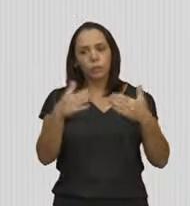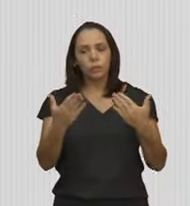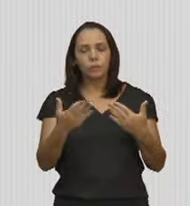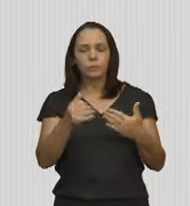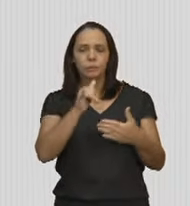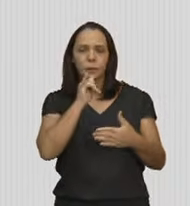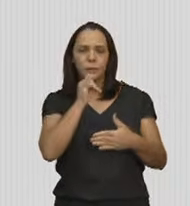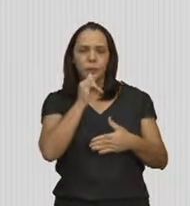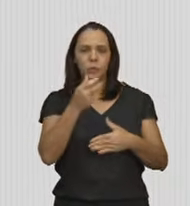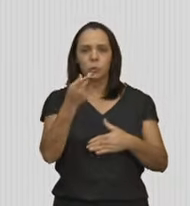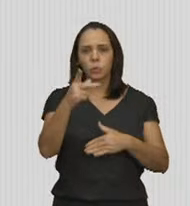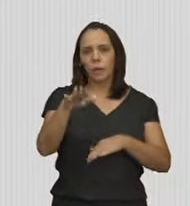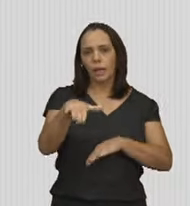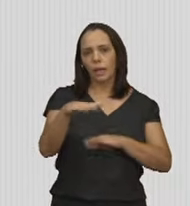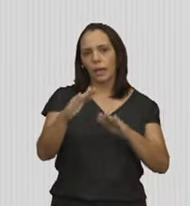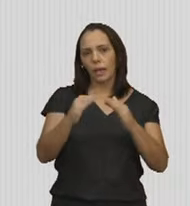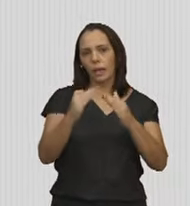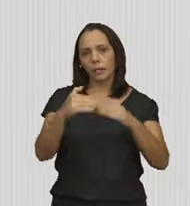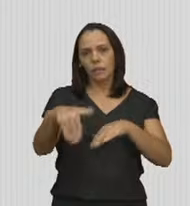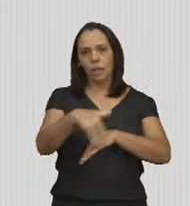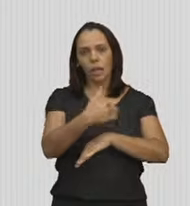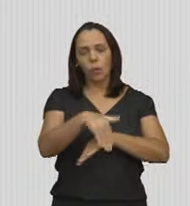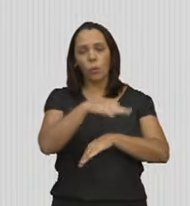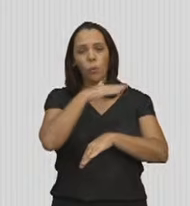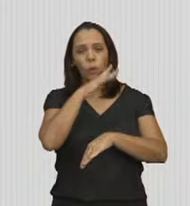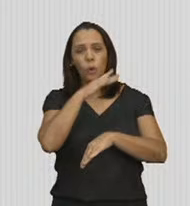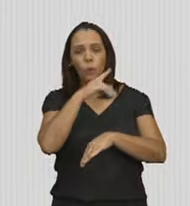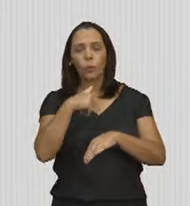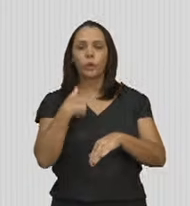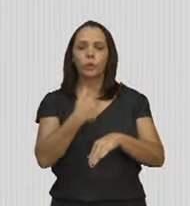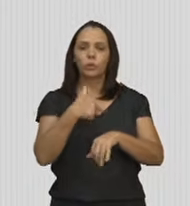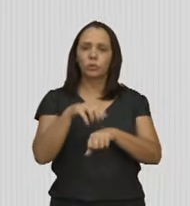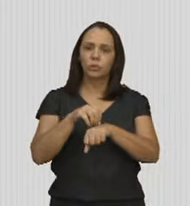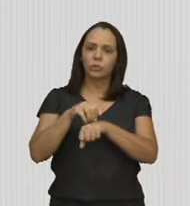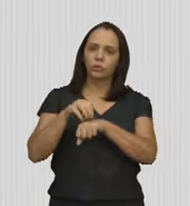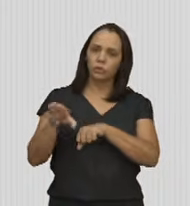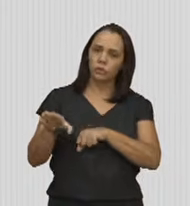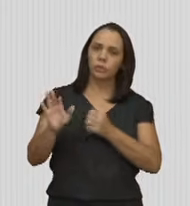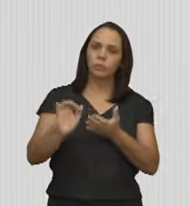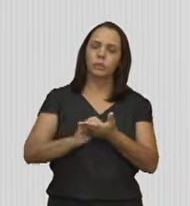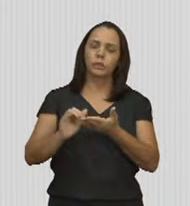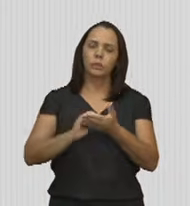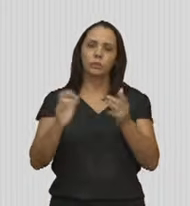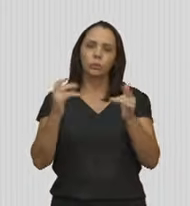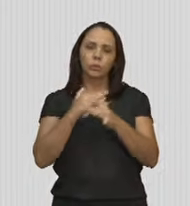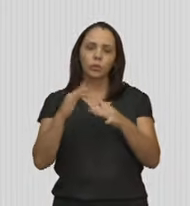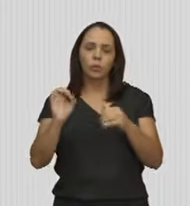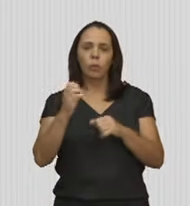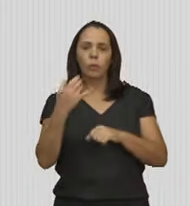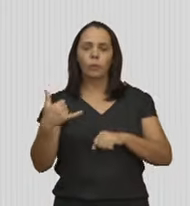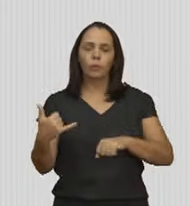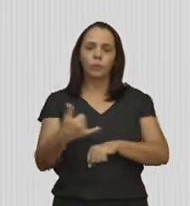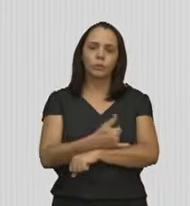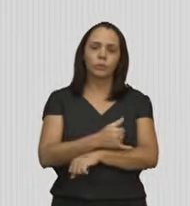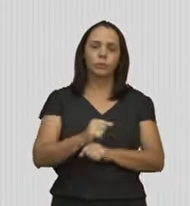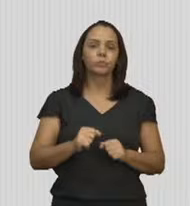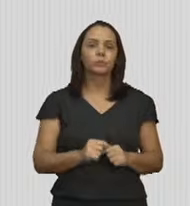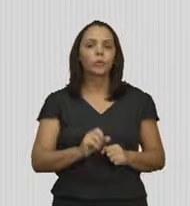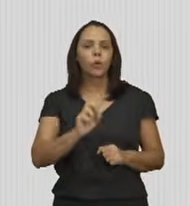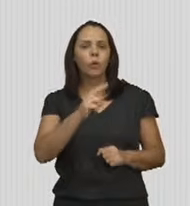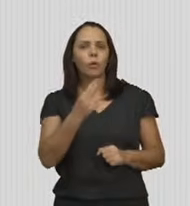rua da sua casa está ruim, a gente faz uma indicação para a Secretaria de Mobilidade Urbana ou para a infraestrutura. Quando